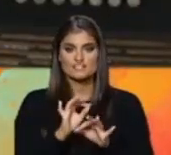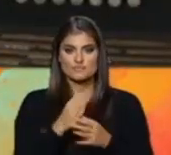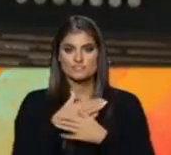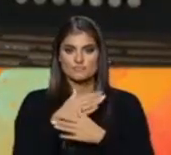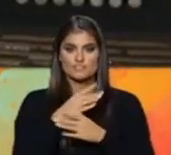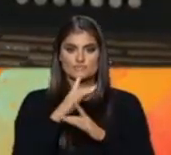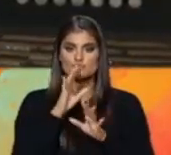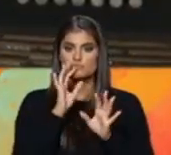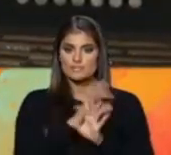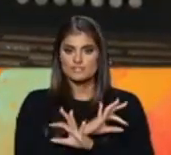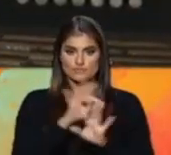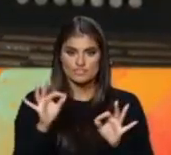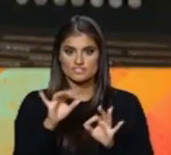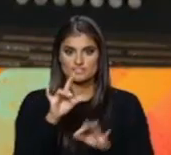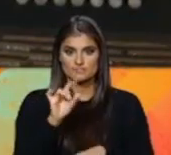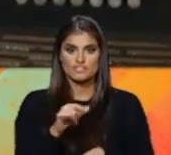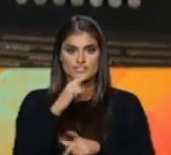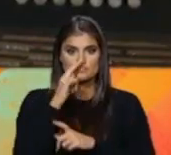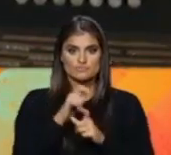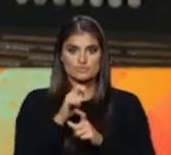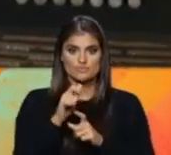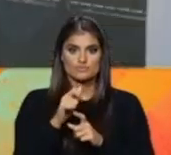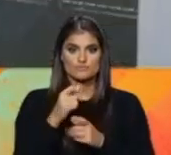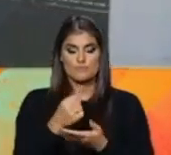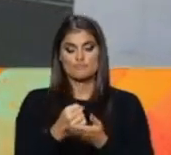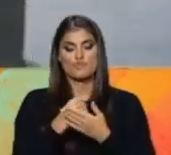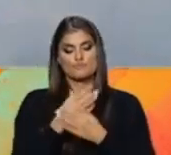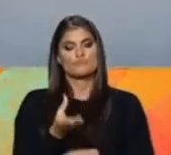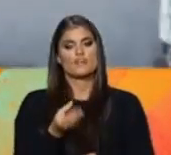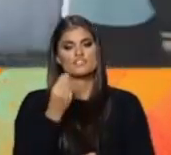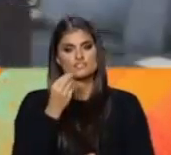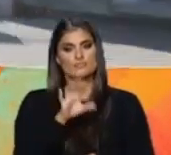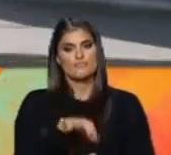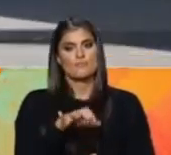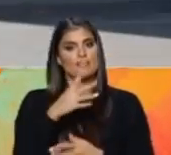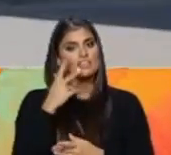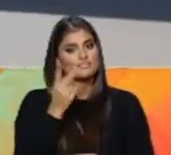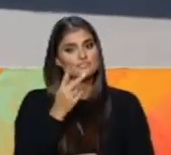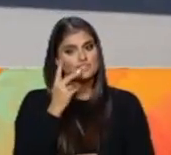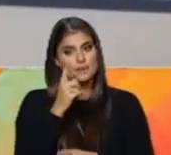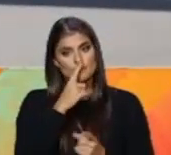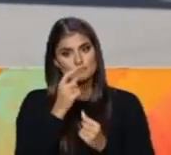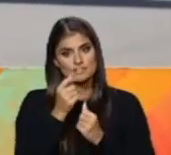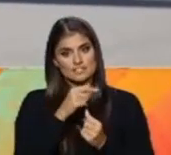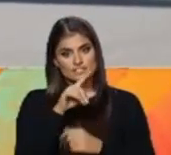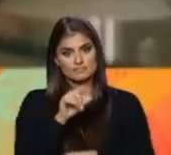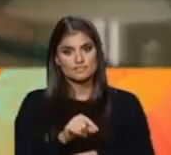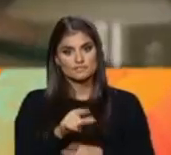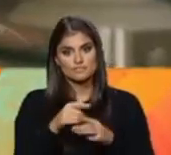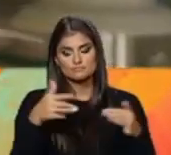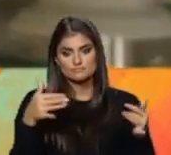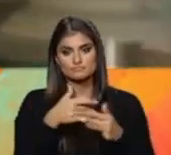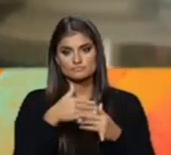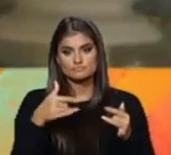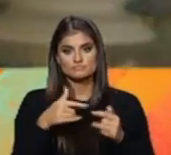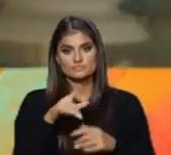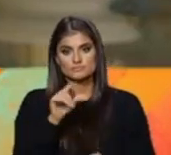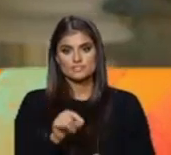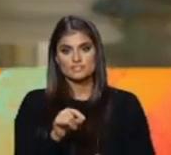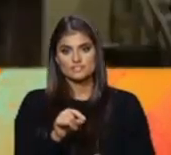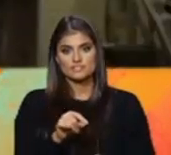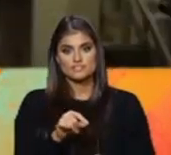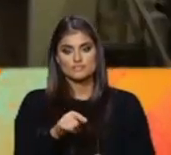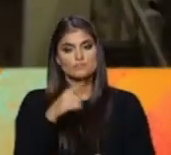amigos, por acaso, são impecáveis. São das pessoas que mais me apoiam. Não tenho um estilo de vida idêntico para ser artista de concertina. Levo uma vida